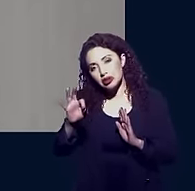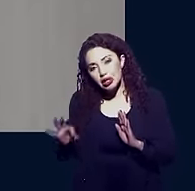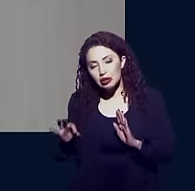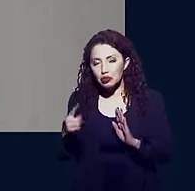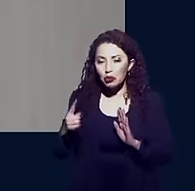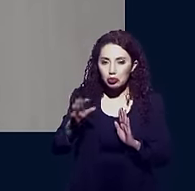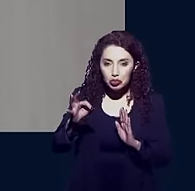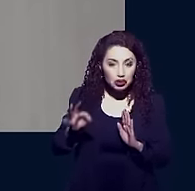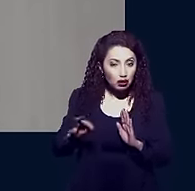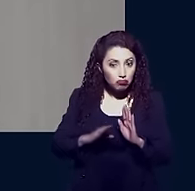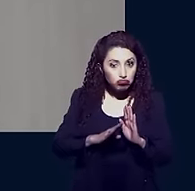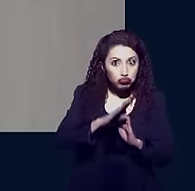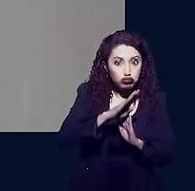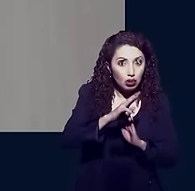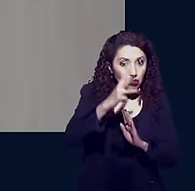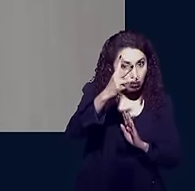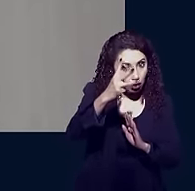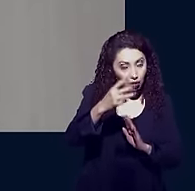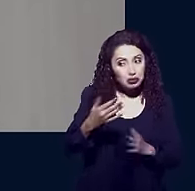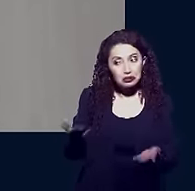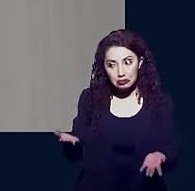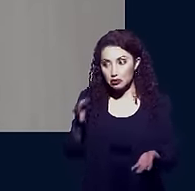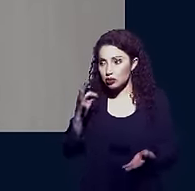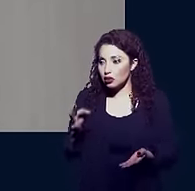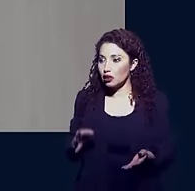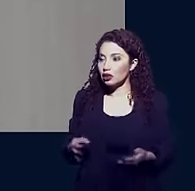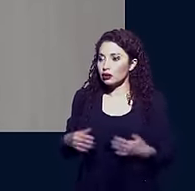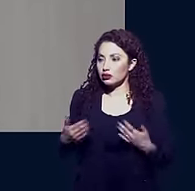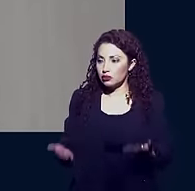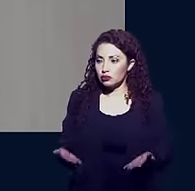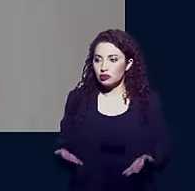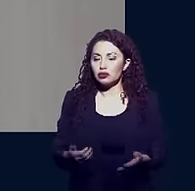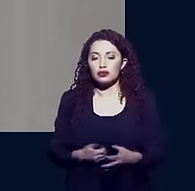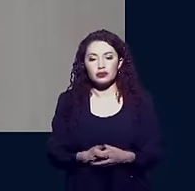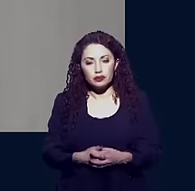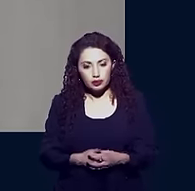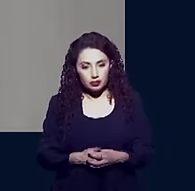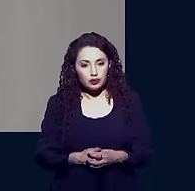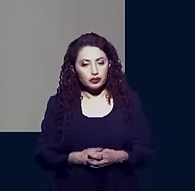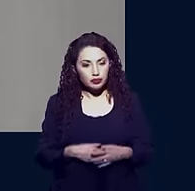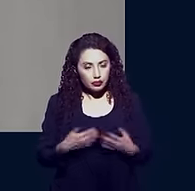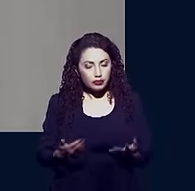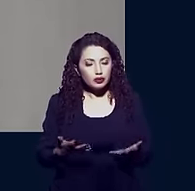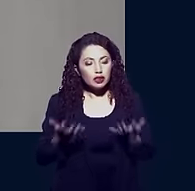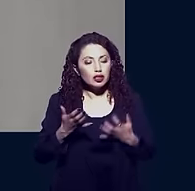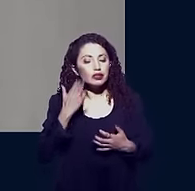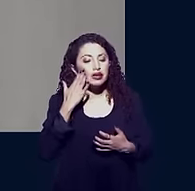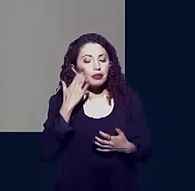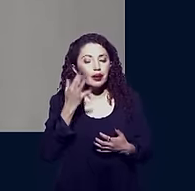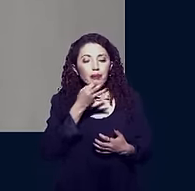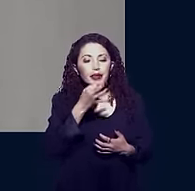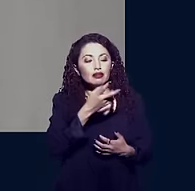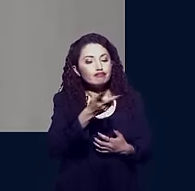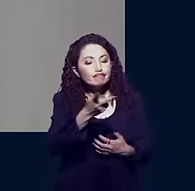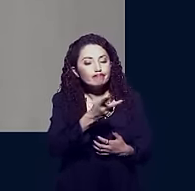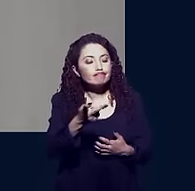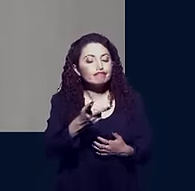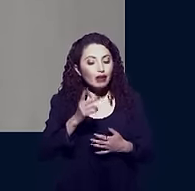Julinho para falar de América Latina mas eu queria ouvir do Rodrigo e e também do Bruno sobre crescimento em